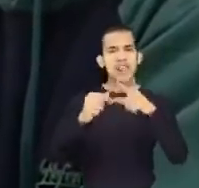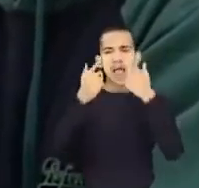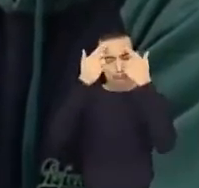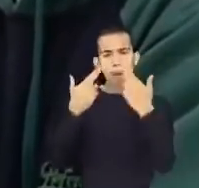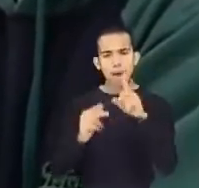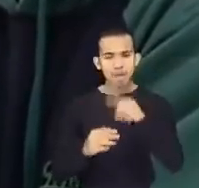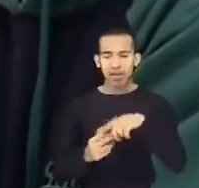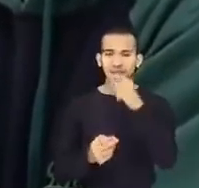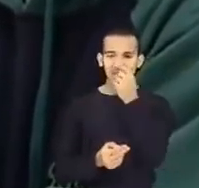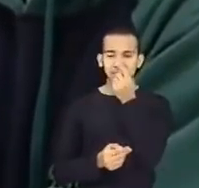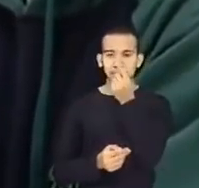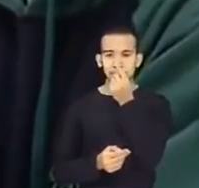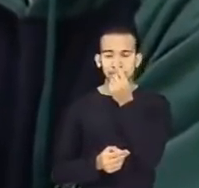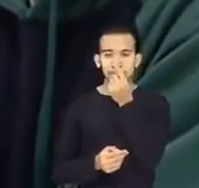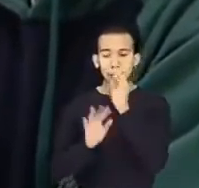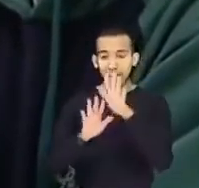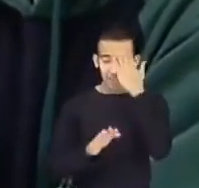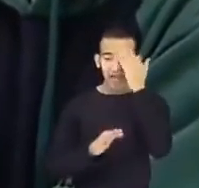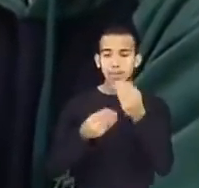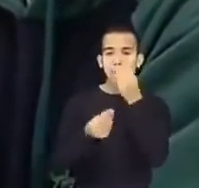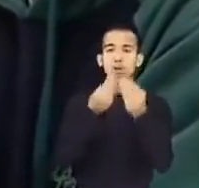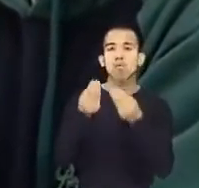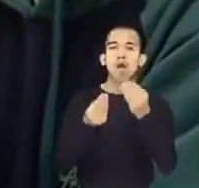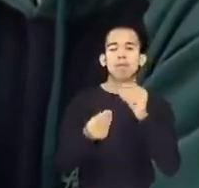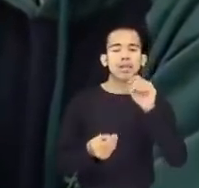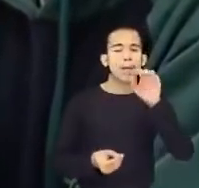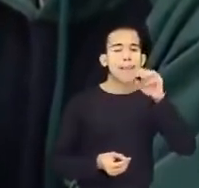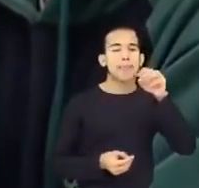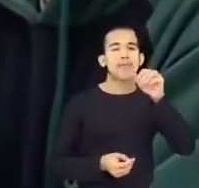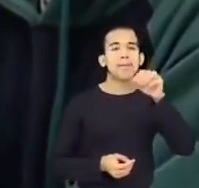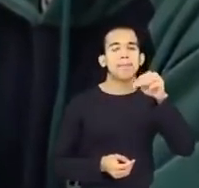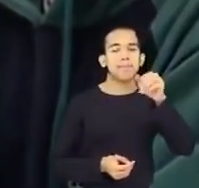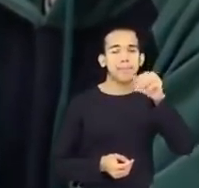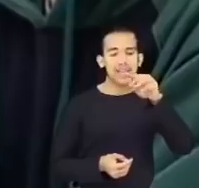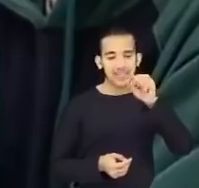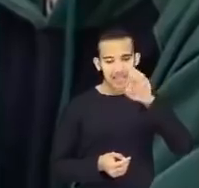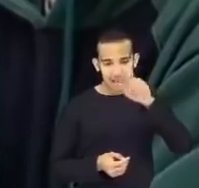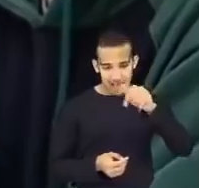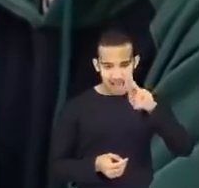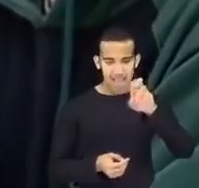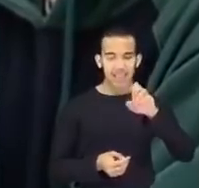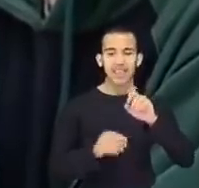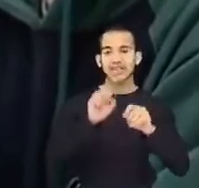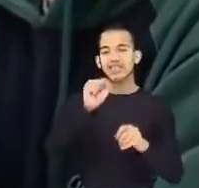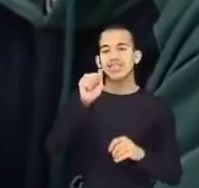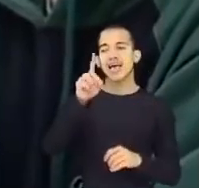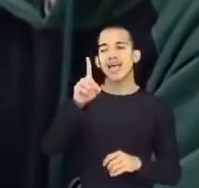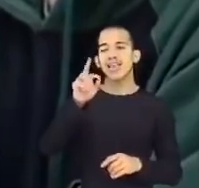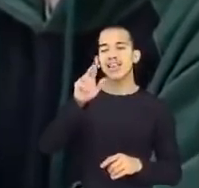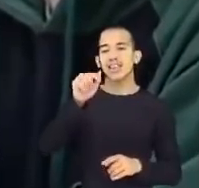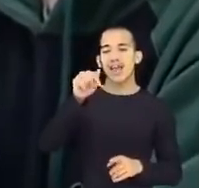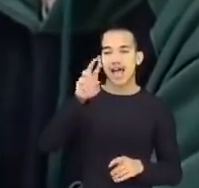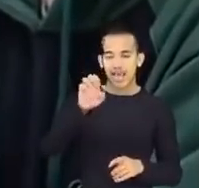Mas você sabe quando o Sadraque, Mesaque e Abidinego foram jogados na fornalha de fogo? Eram